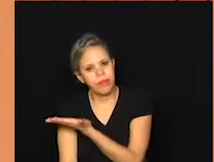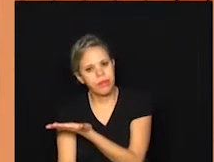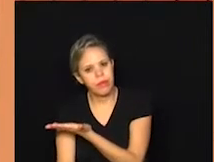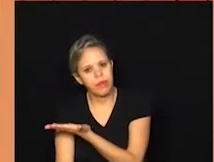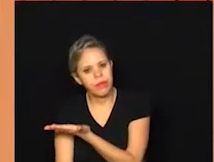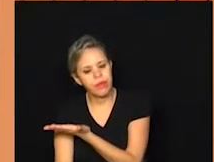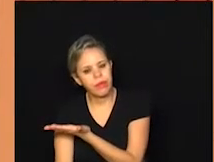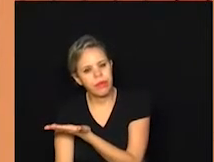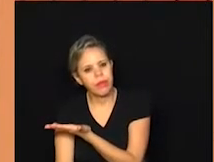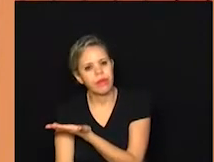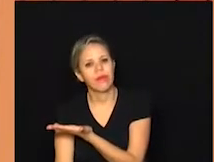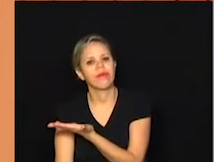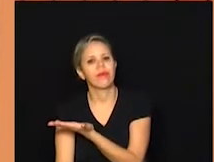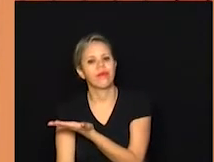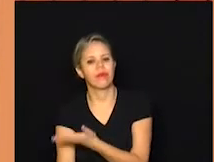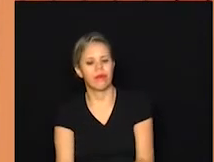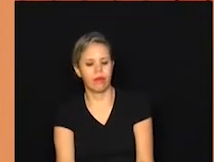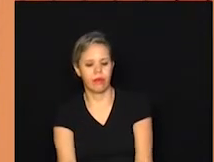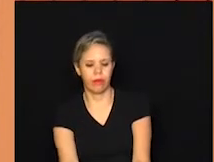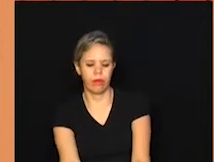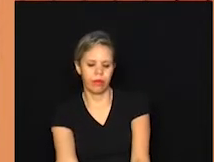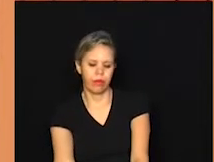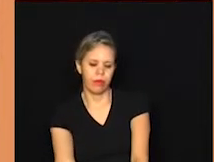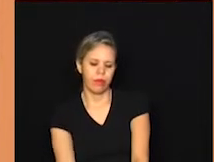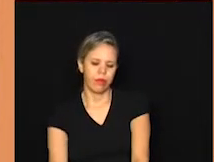o e-mail também, que é o